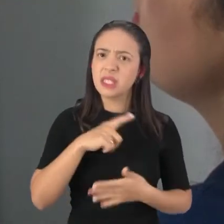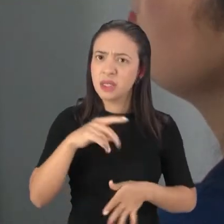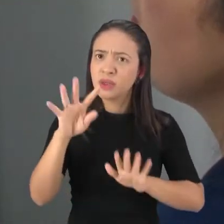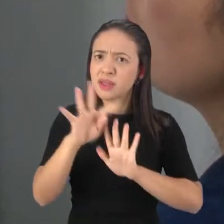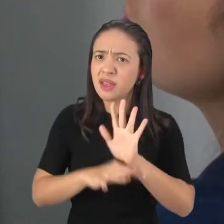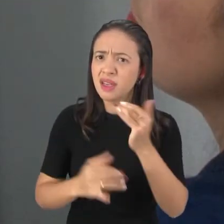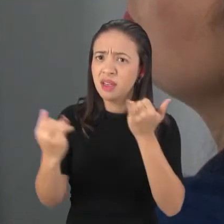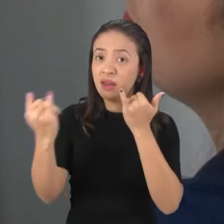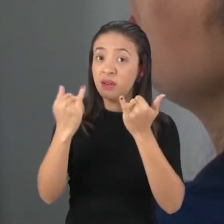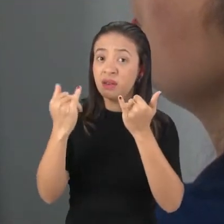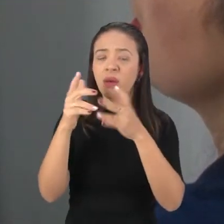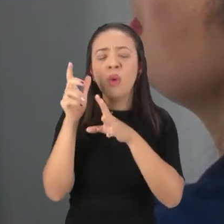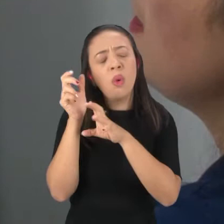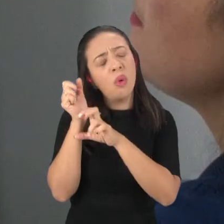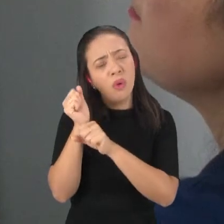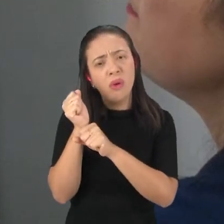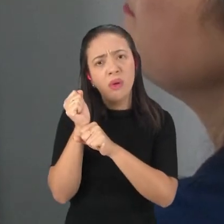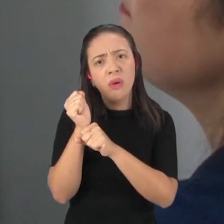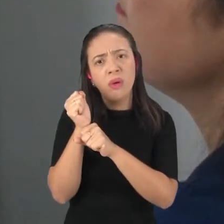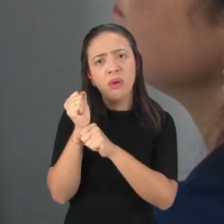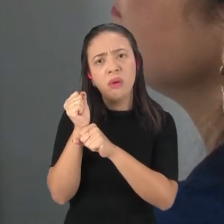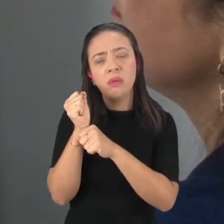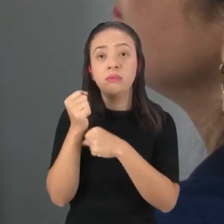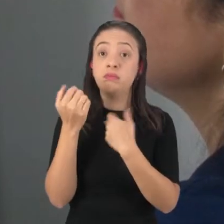Em algum momento falou sobre dormir aqui?